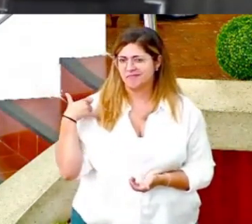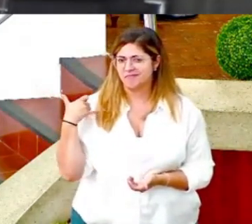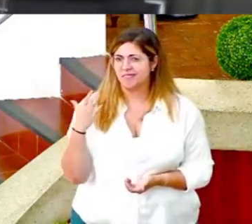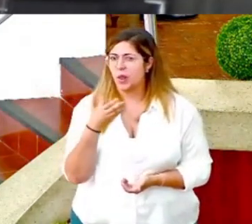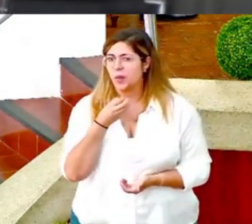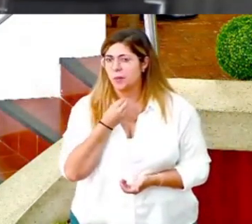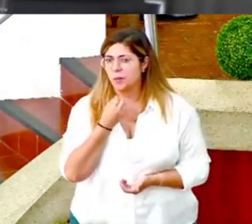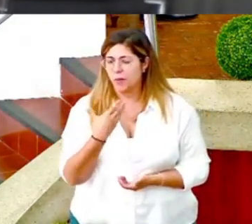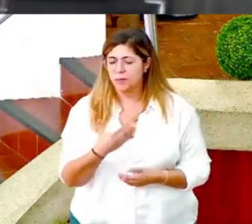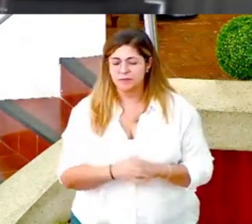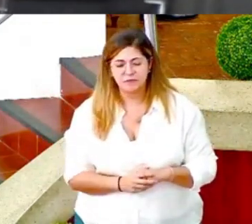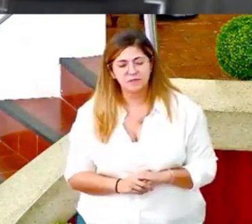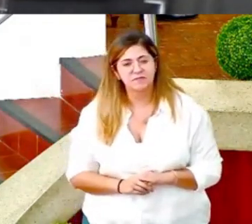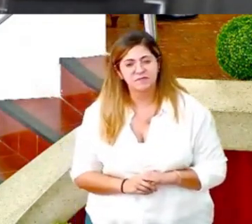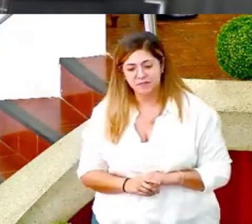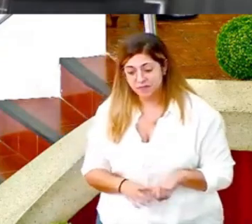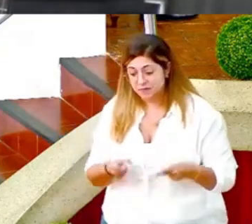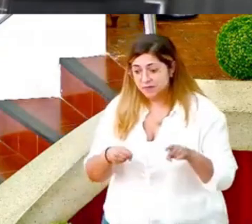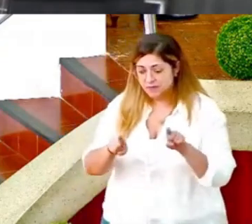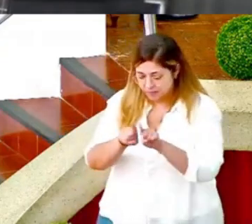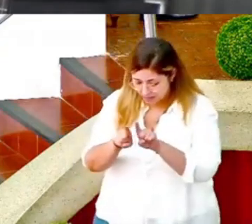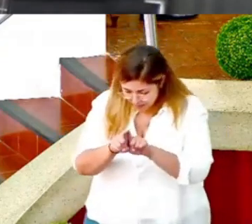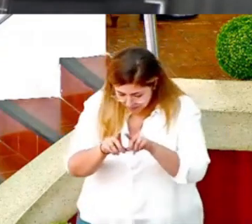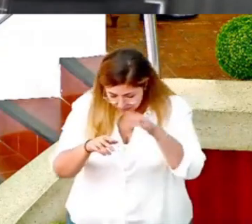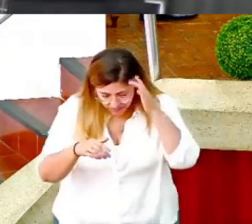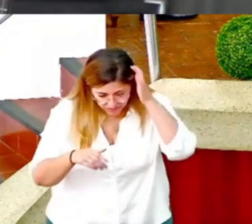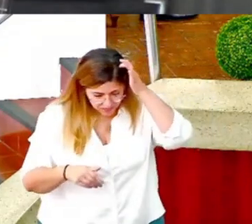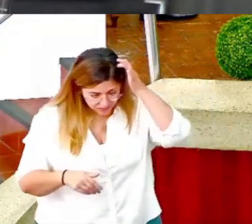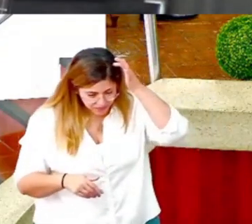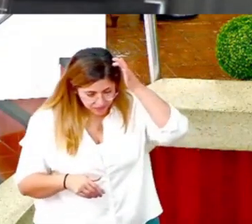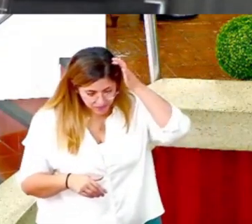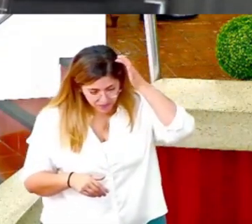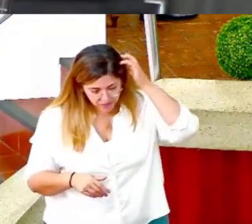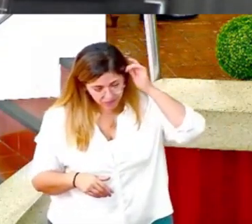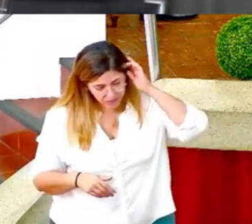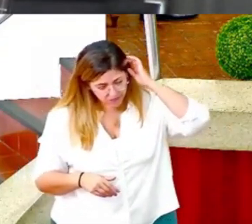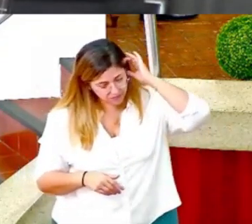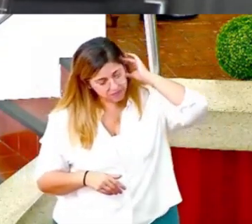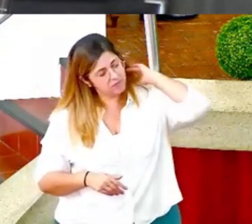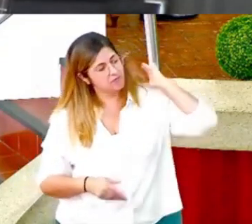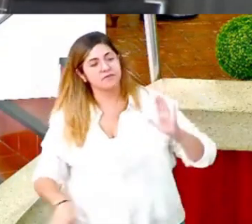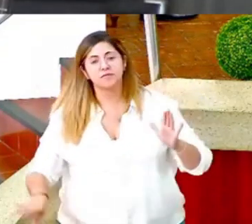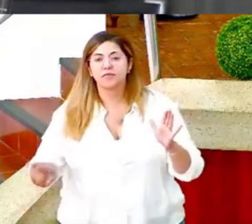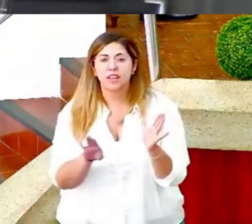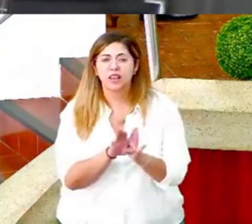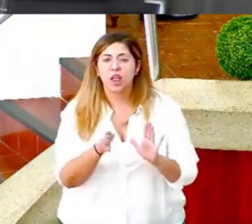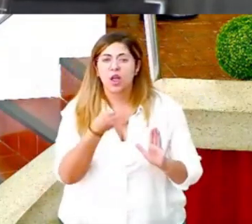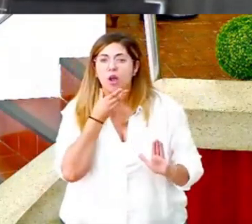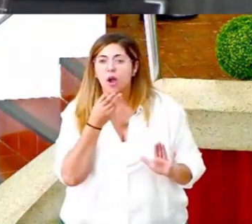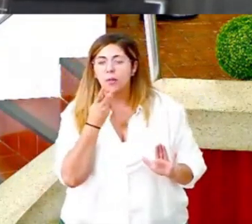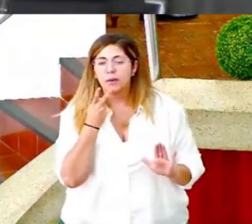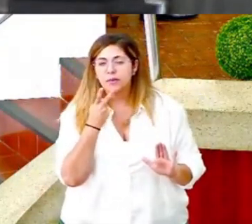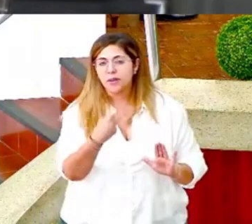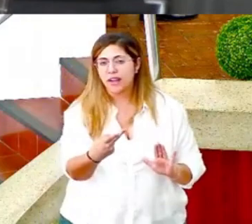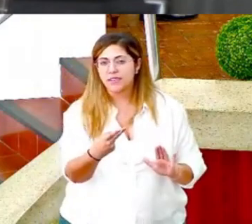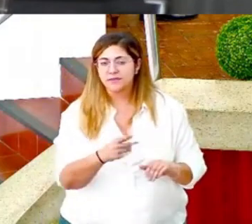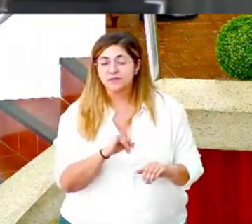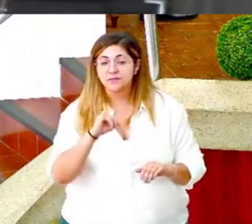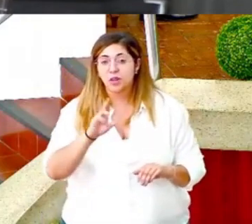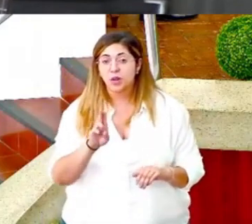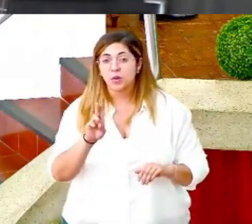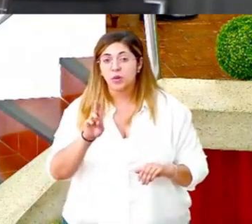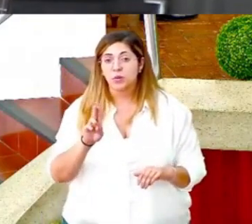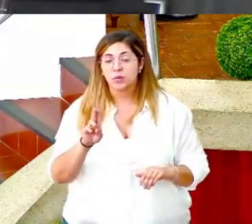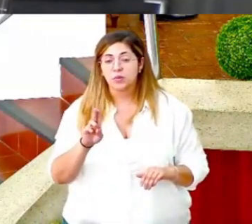chega, e é Ilquias. E Ilquias diz, isso está no capítulo 22, versículo 8. Então disse o